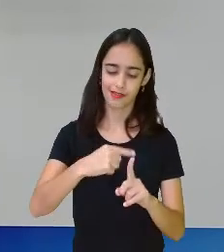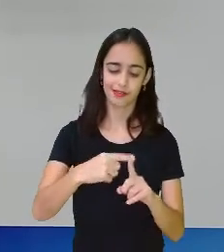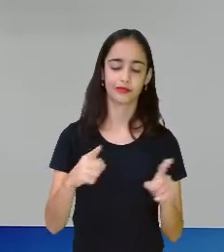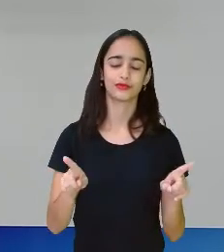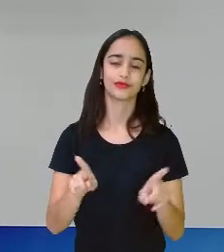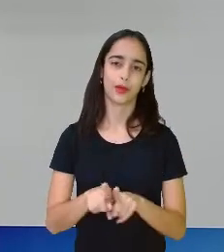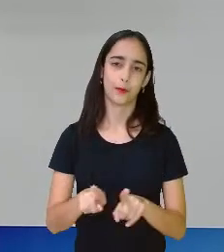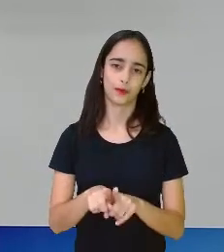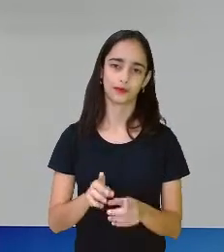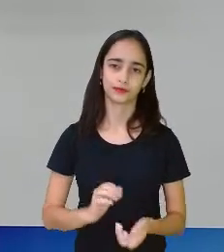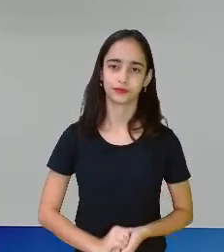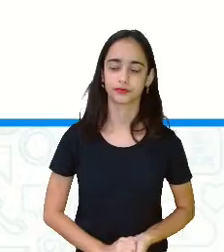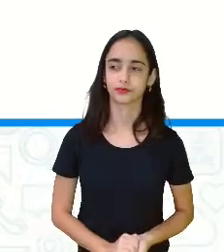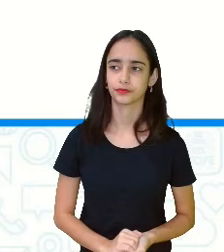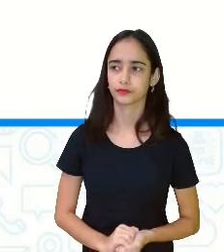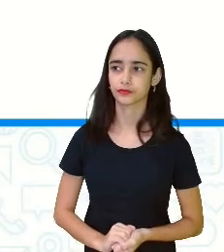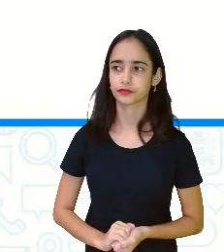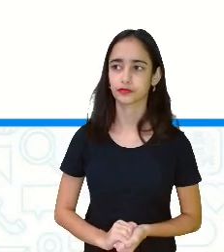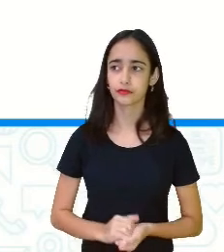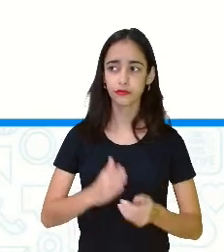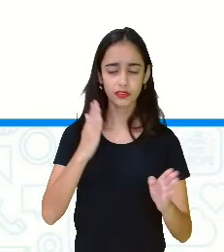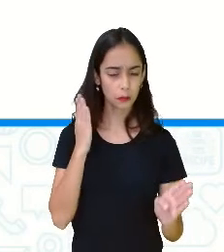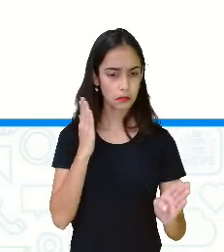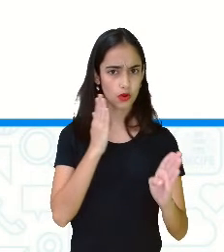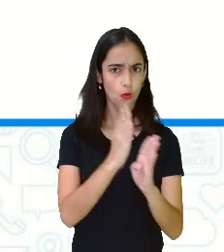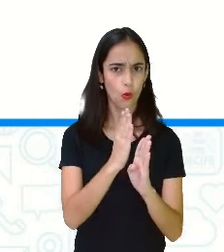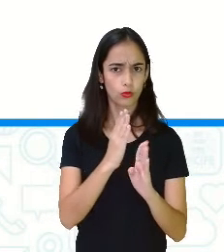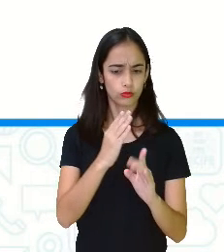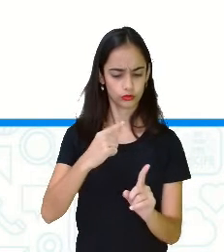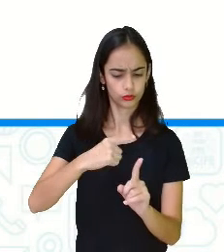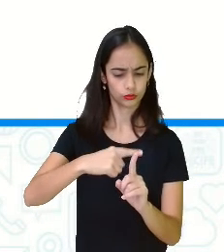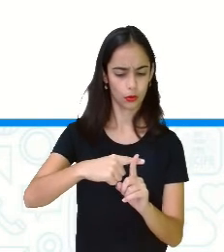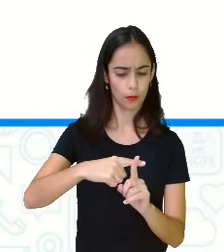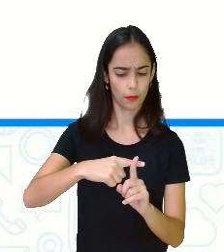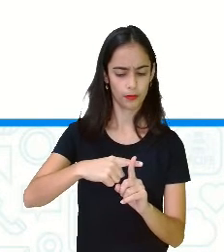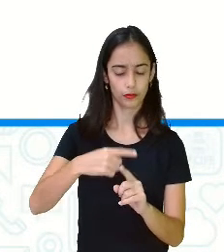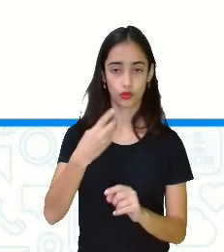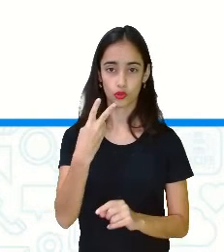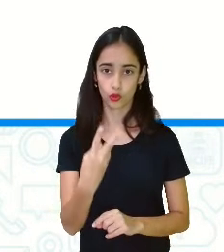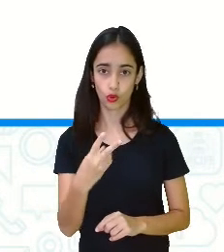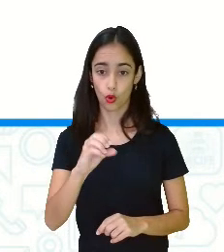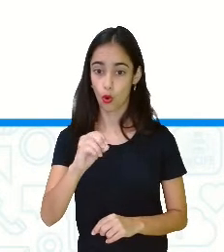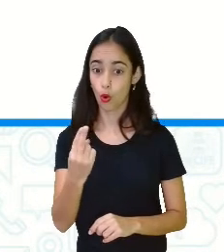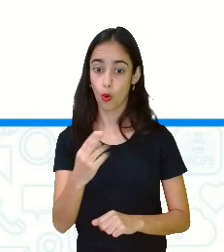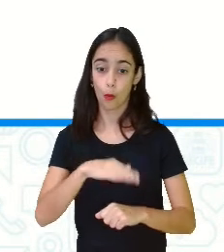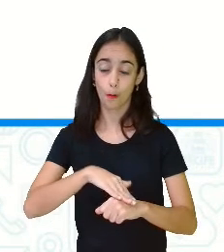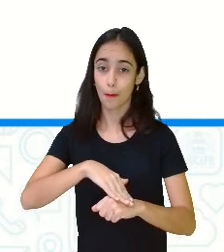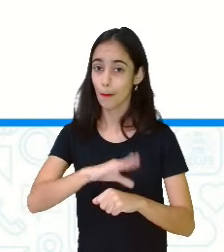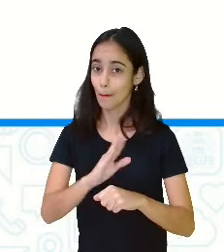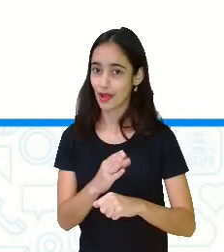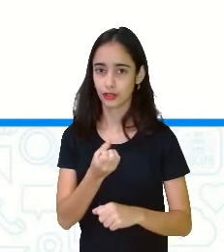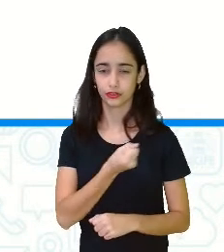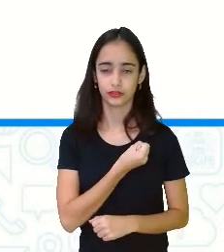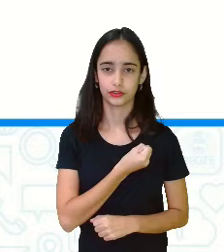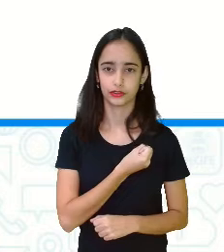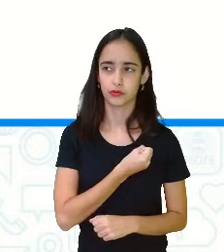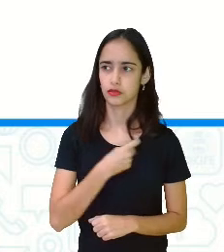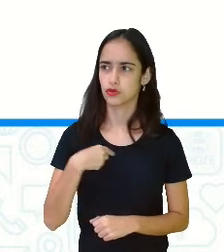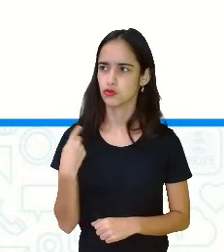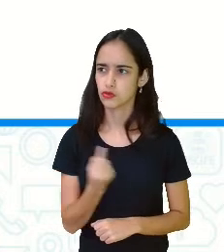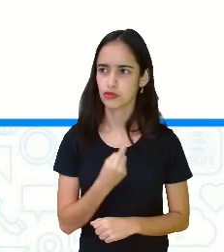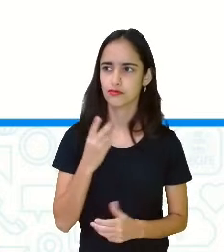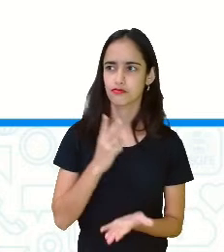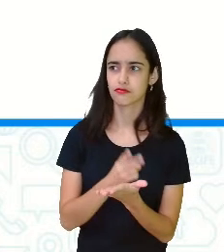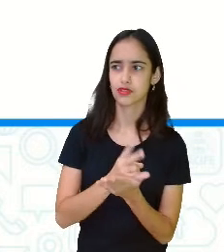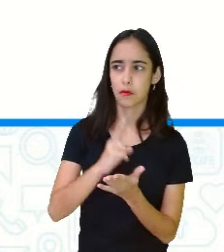Tranquilo? Para encontrar a soma entre 2 ou mais números, recorremos ao seu valor posicional. Presta